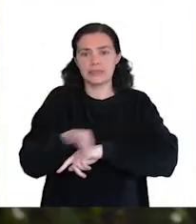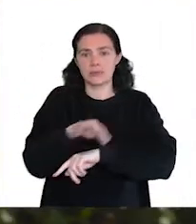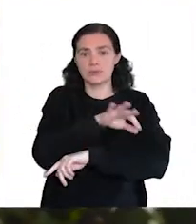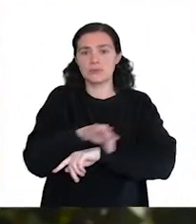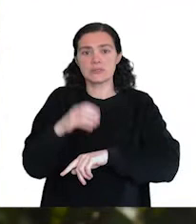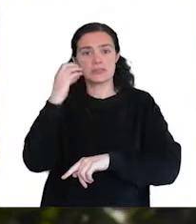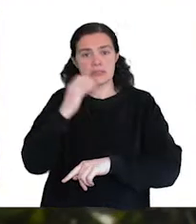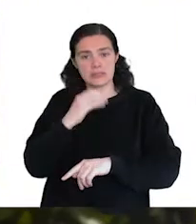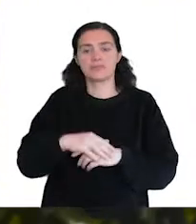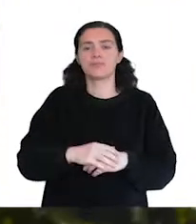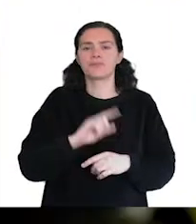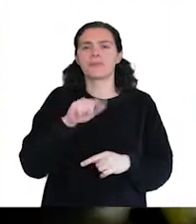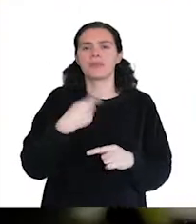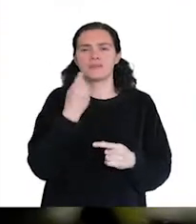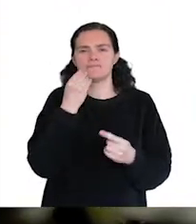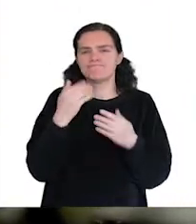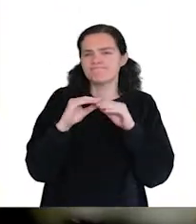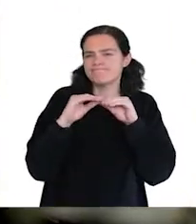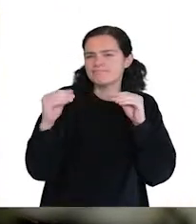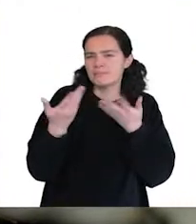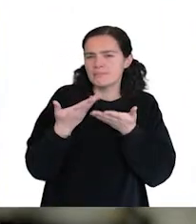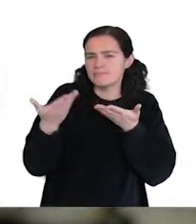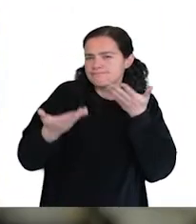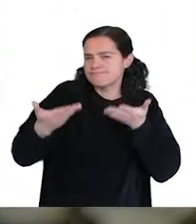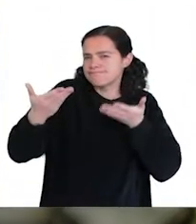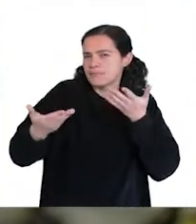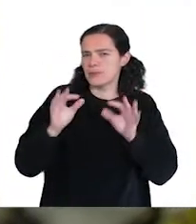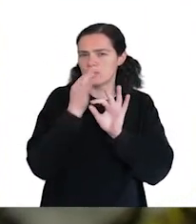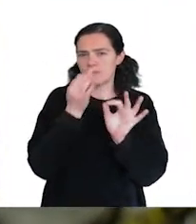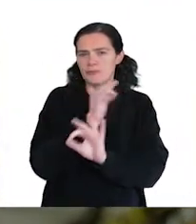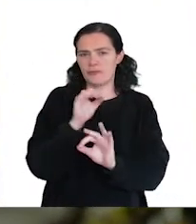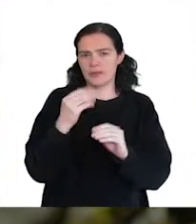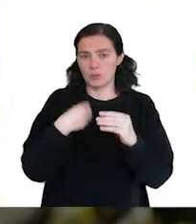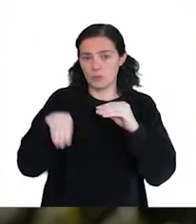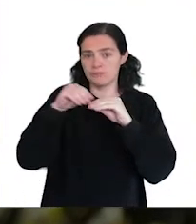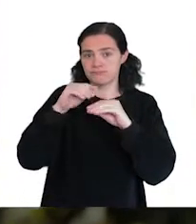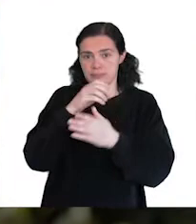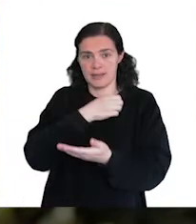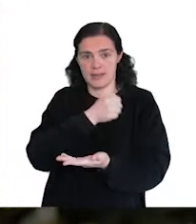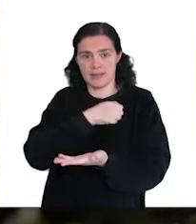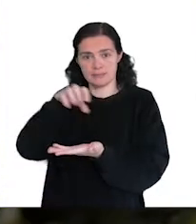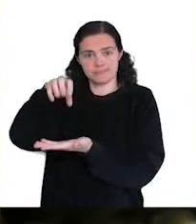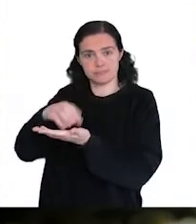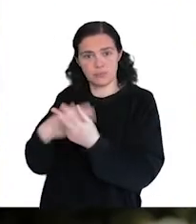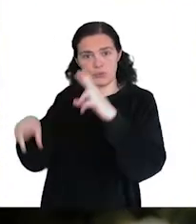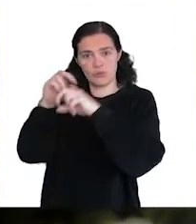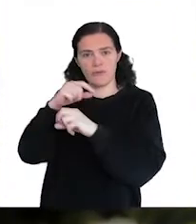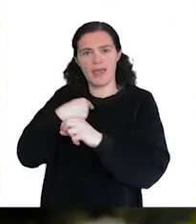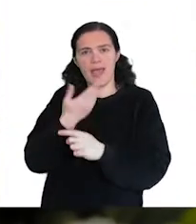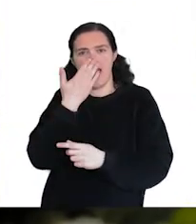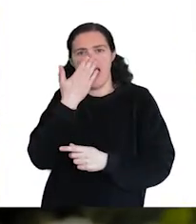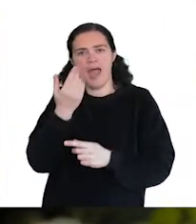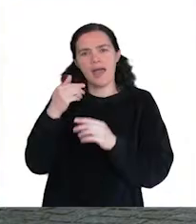Siza, e que acrescenta em plena harmonia e num diálogo perfeito este edifício. O edifício que é, por assim